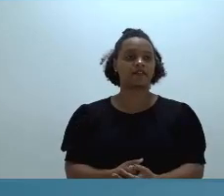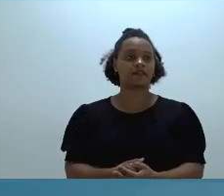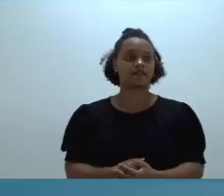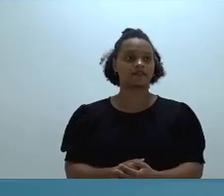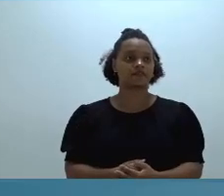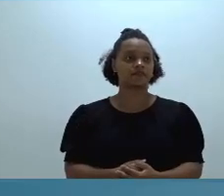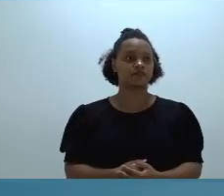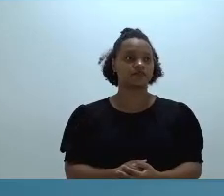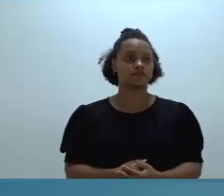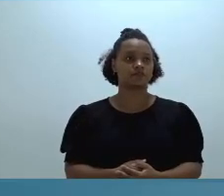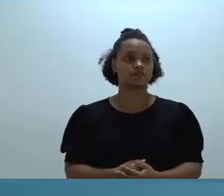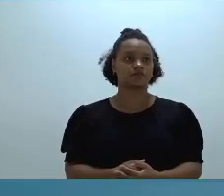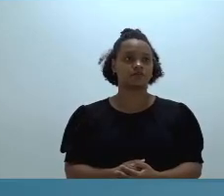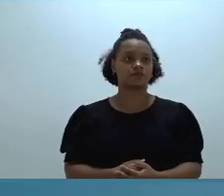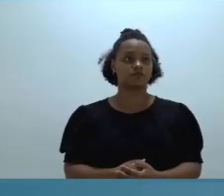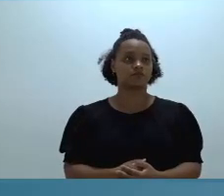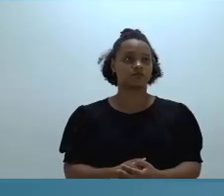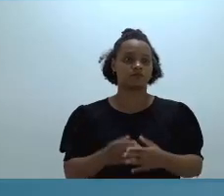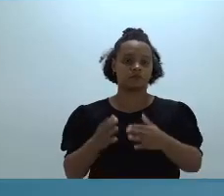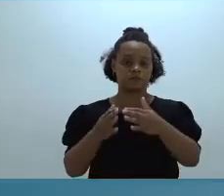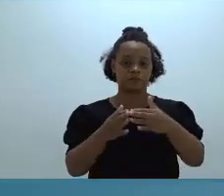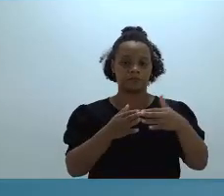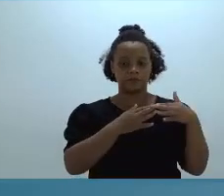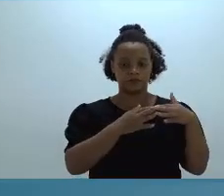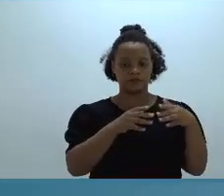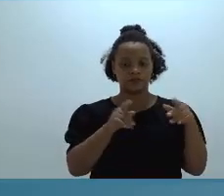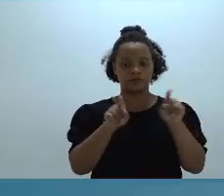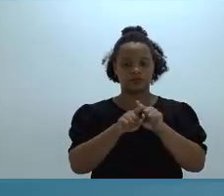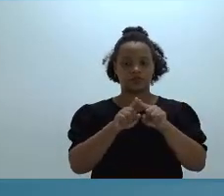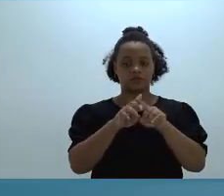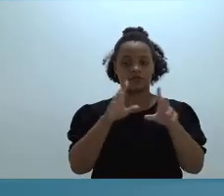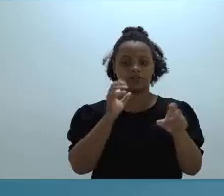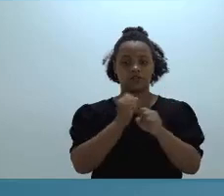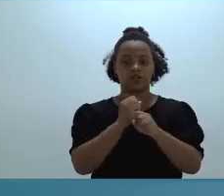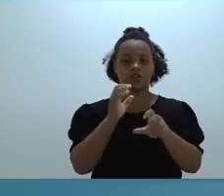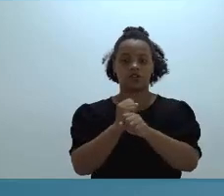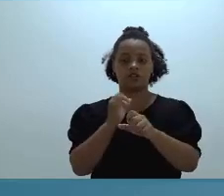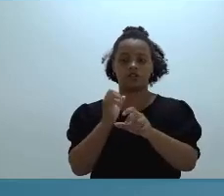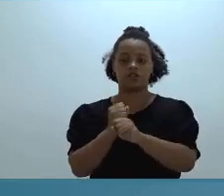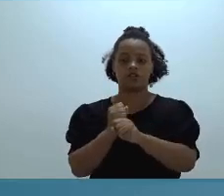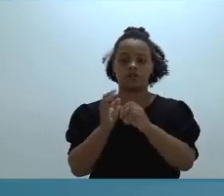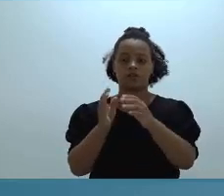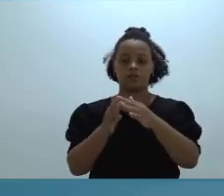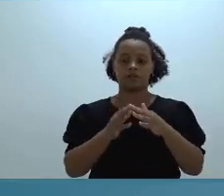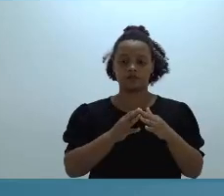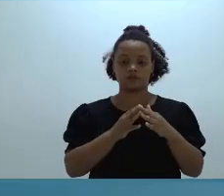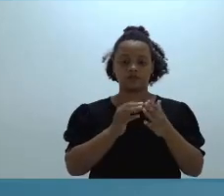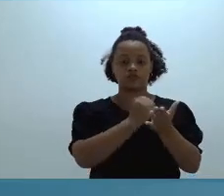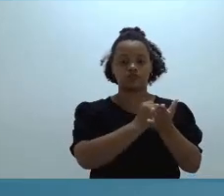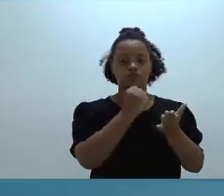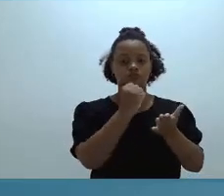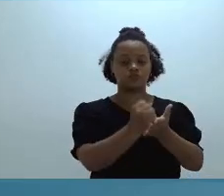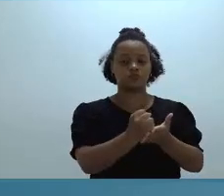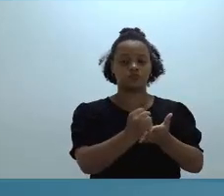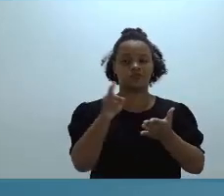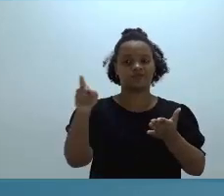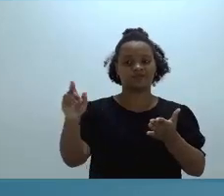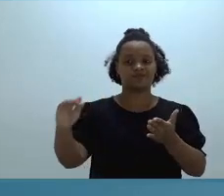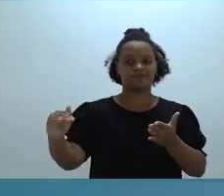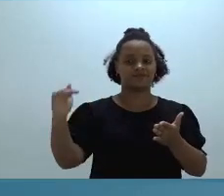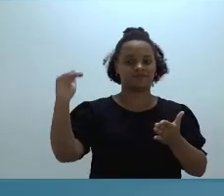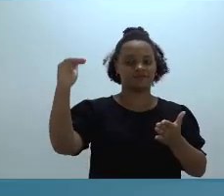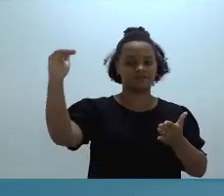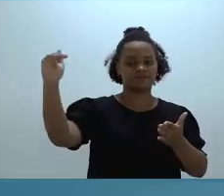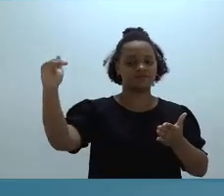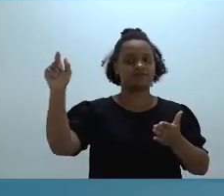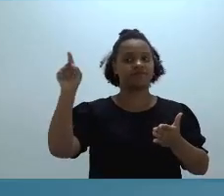26. Essas petições acompanharam de cálculos, requerendo a expedição de ofício à autoridade impetrada para